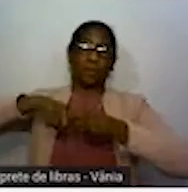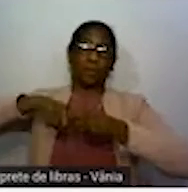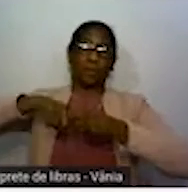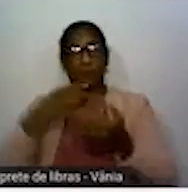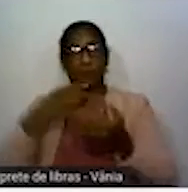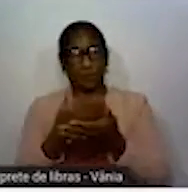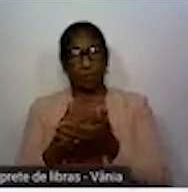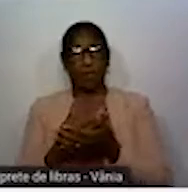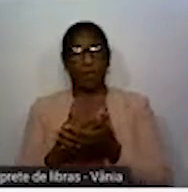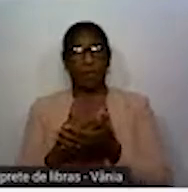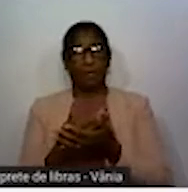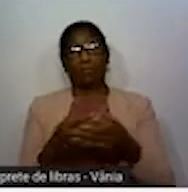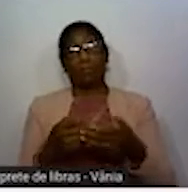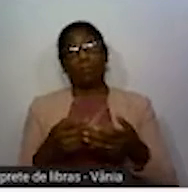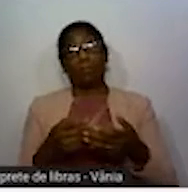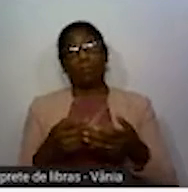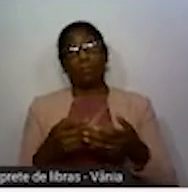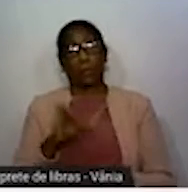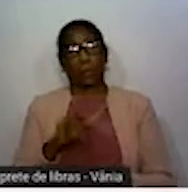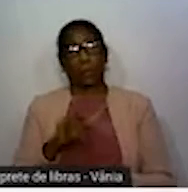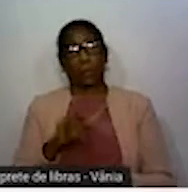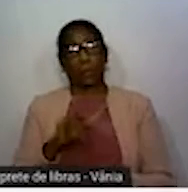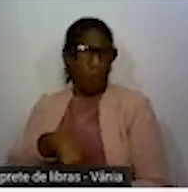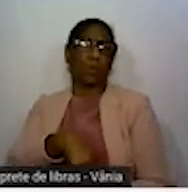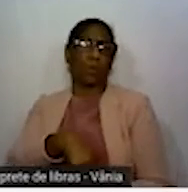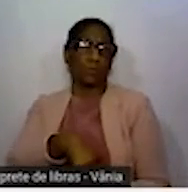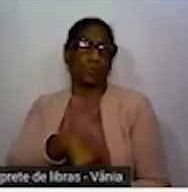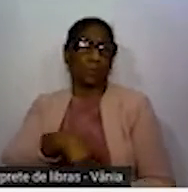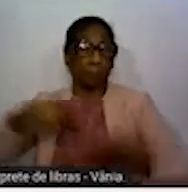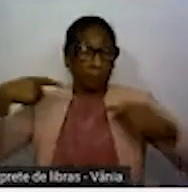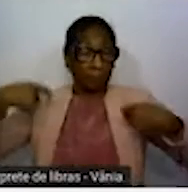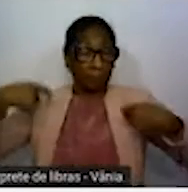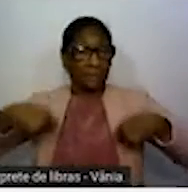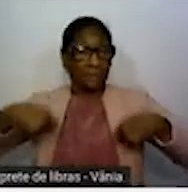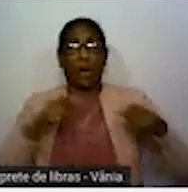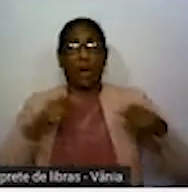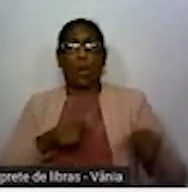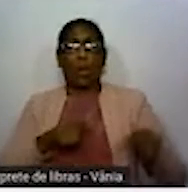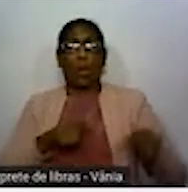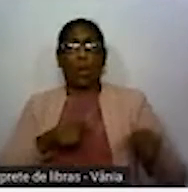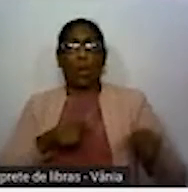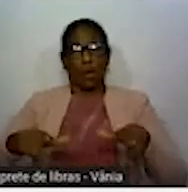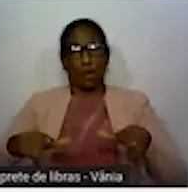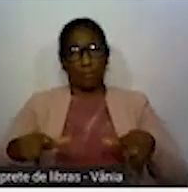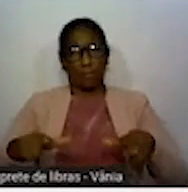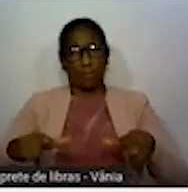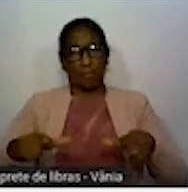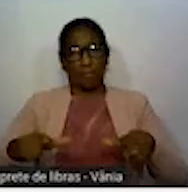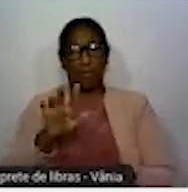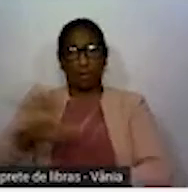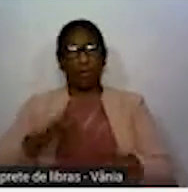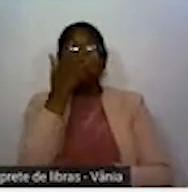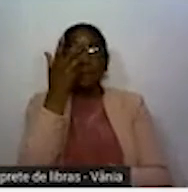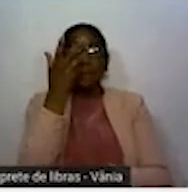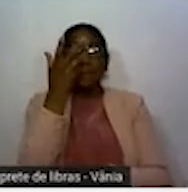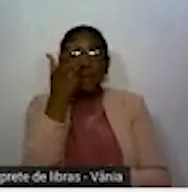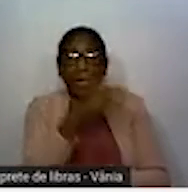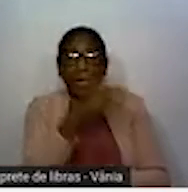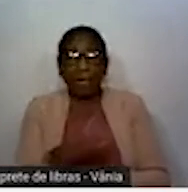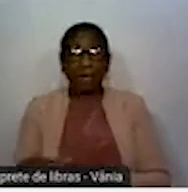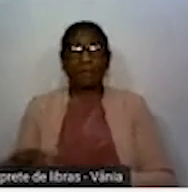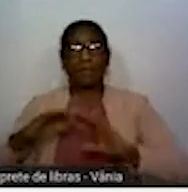de lugares para cuidado com as crianças que são as escolas de educação infantil um lugar não apenas de cuidados